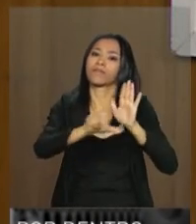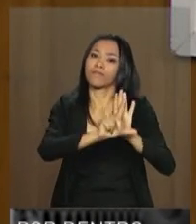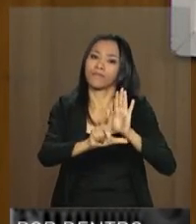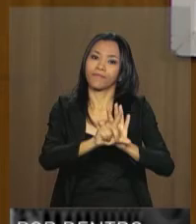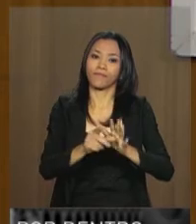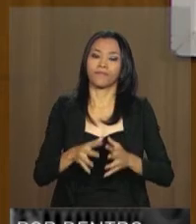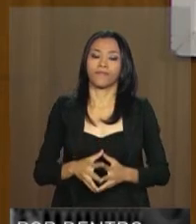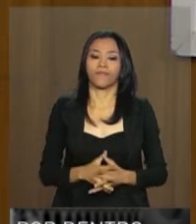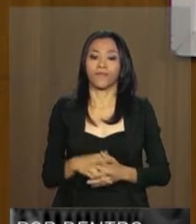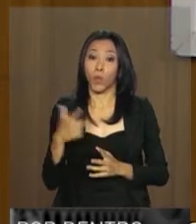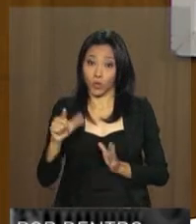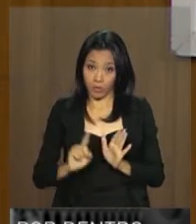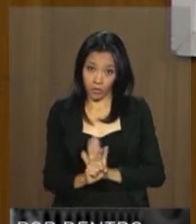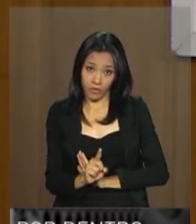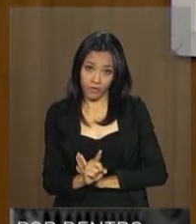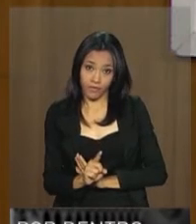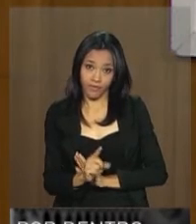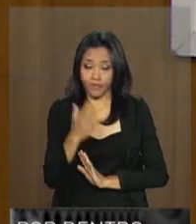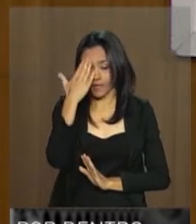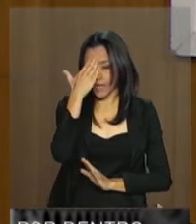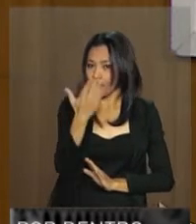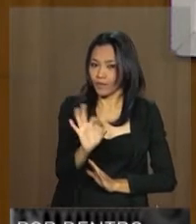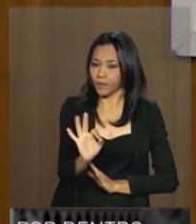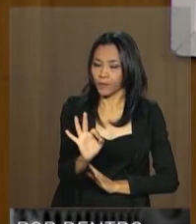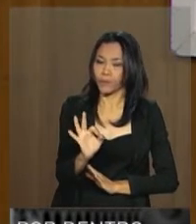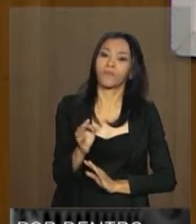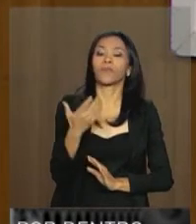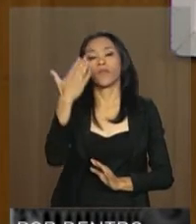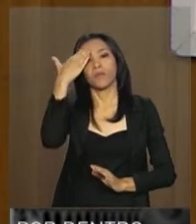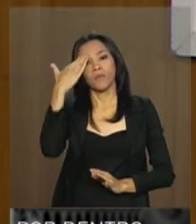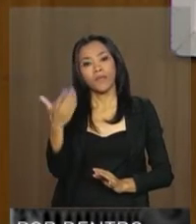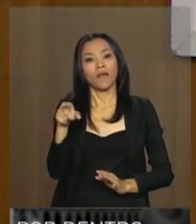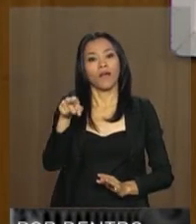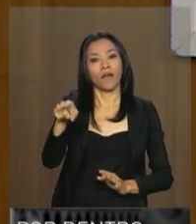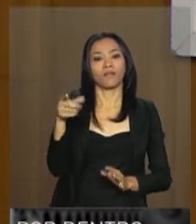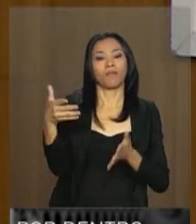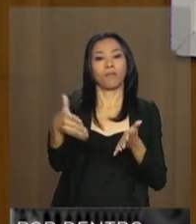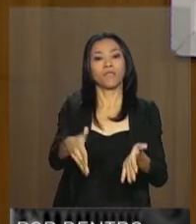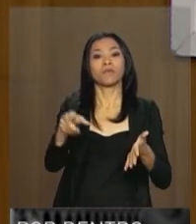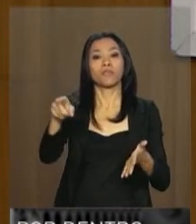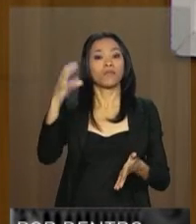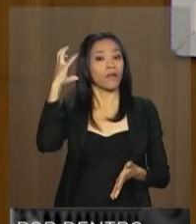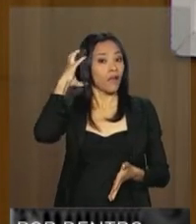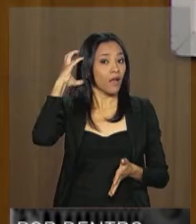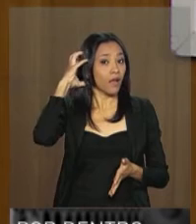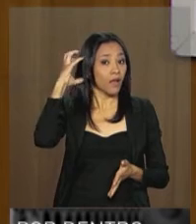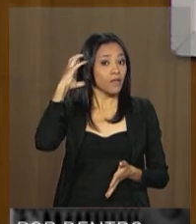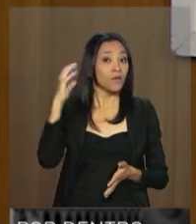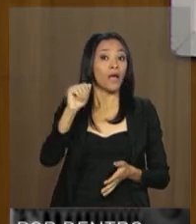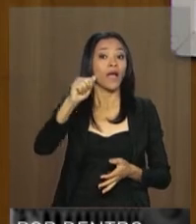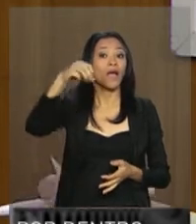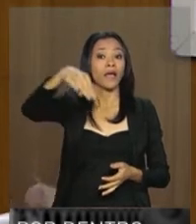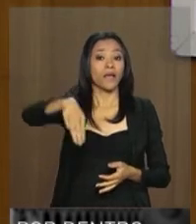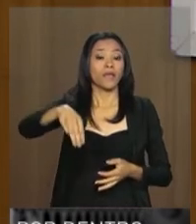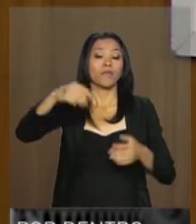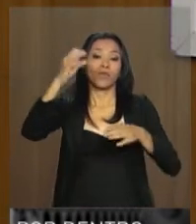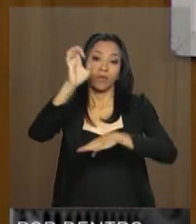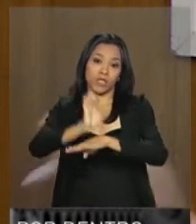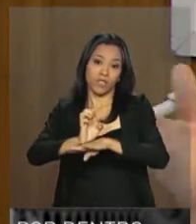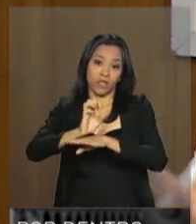foi obrigado eu agradeço então a participação da axa serafim da rádio difusora m de são luís no